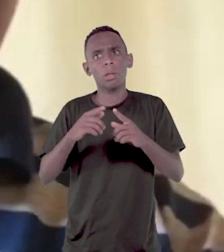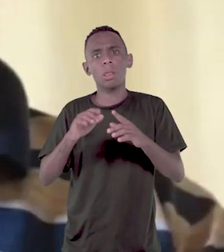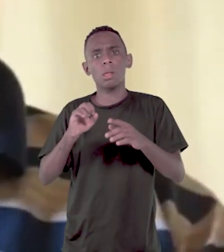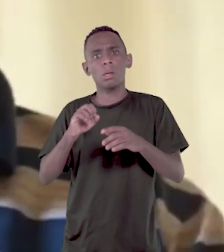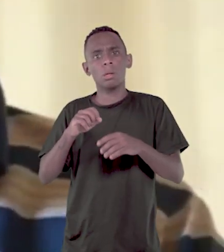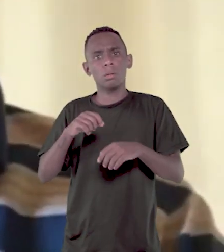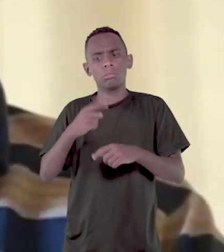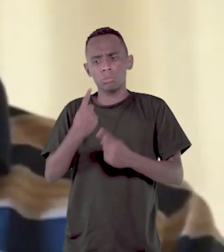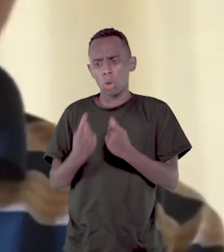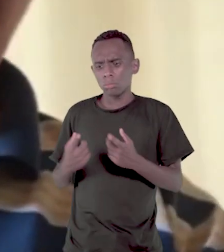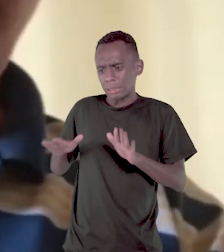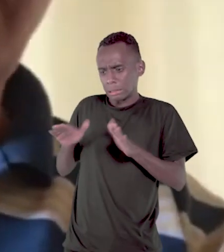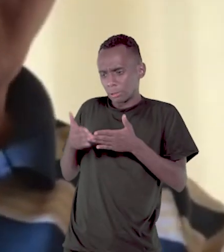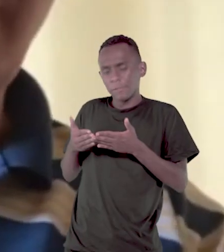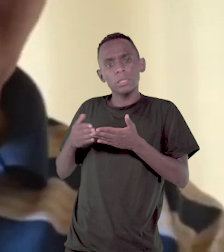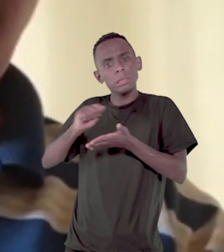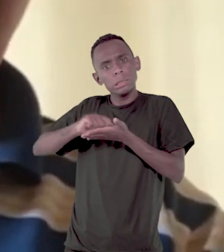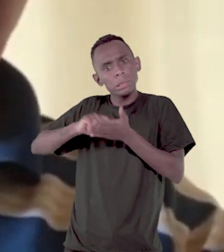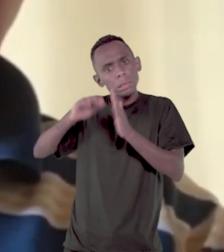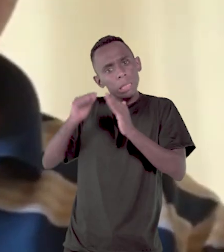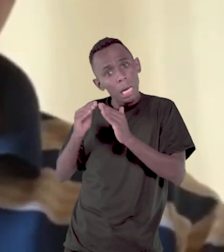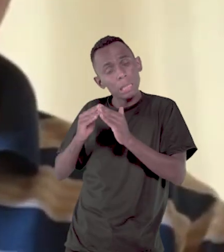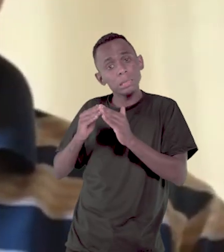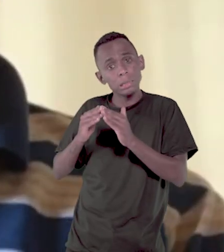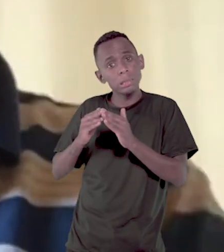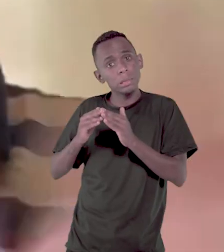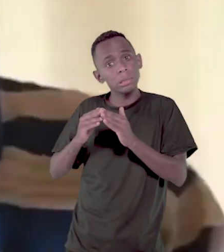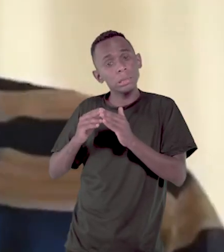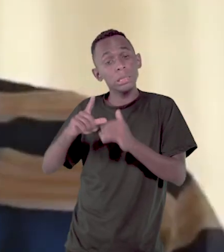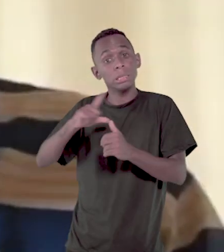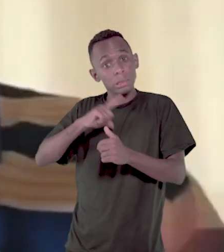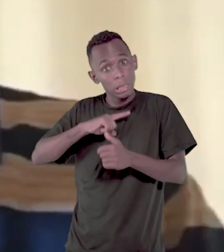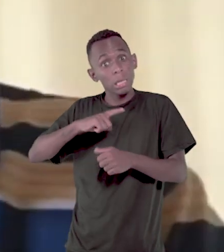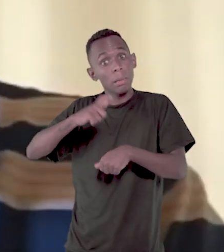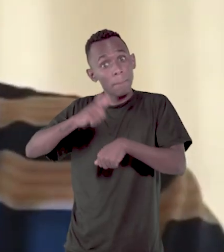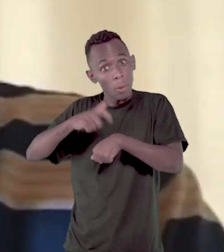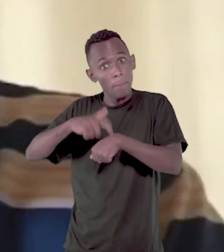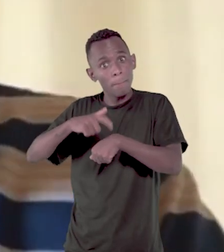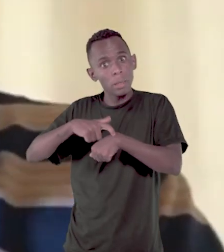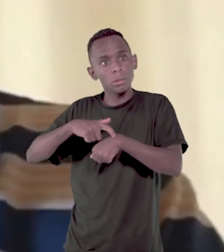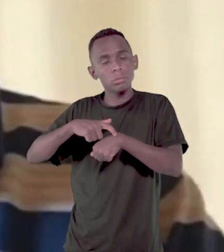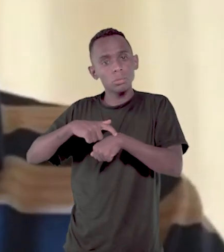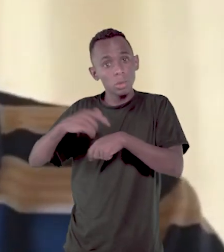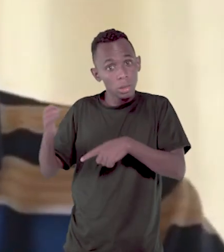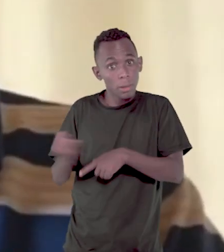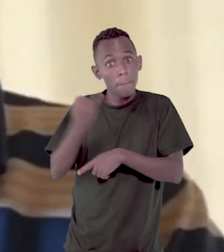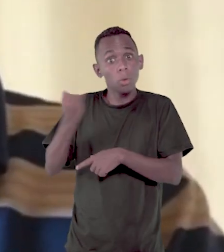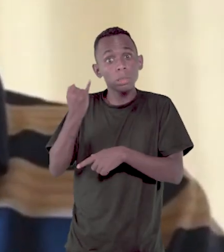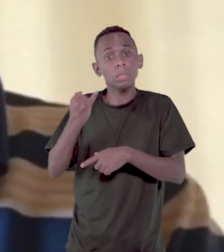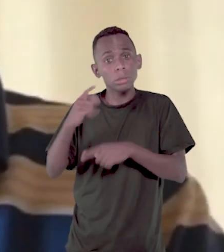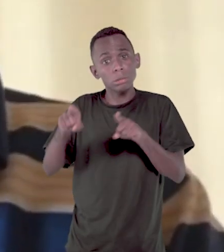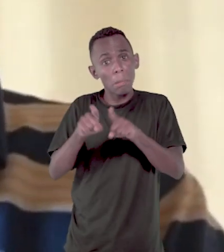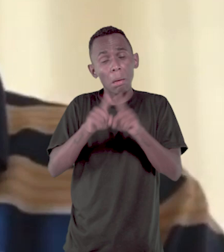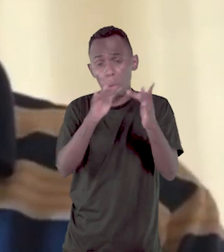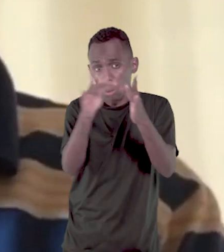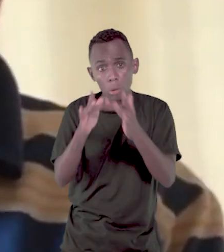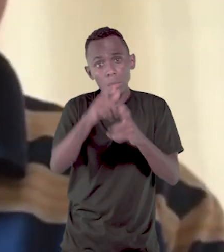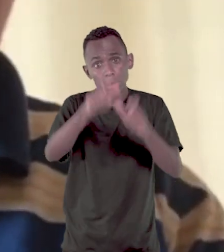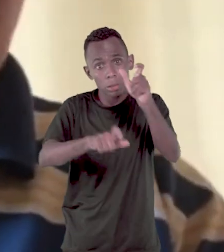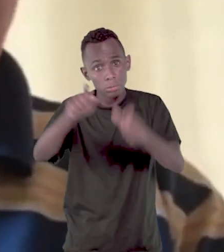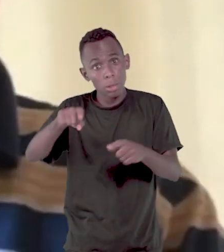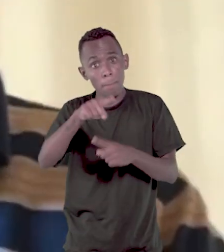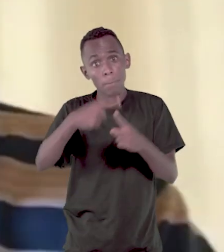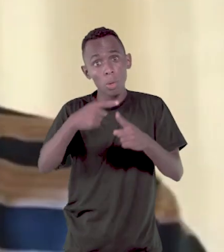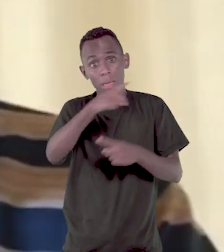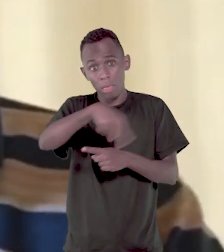fica fechado em casa, como a gente tem que ficar, tem um momento que é bom que você encontre as pessoas, porque as